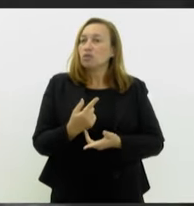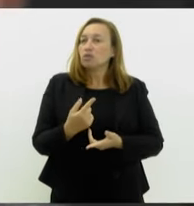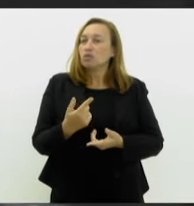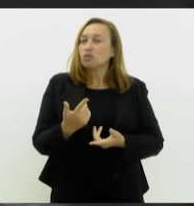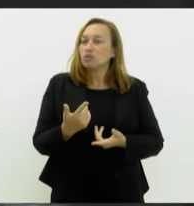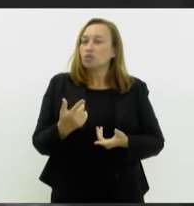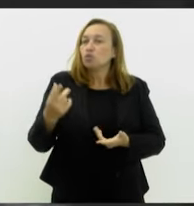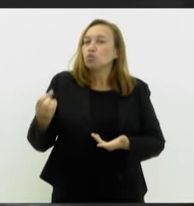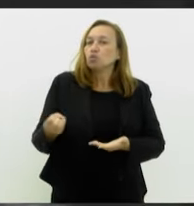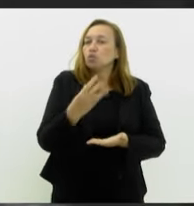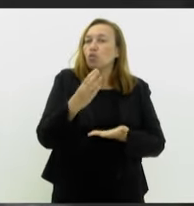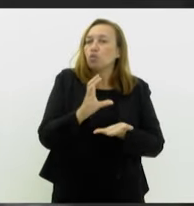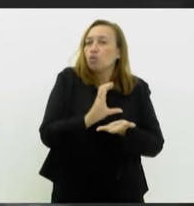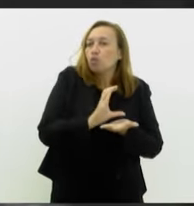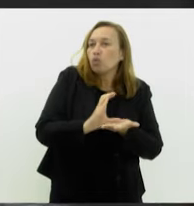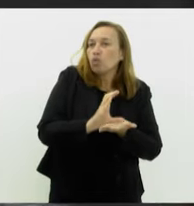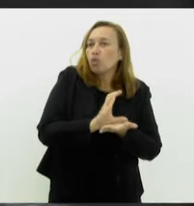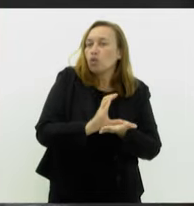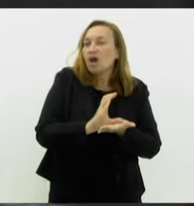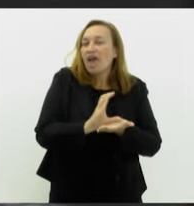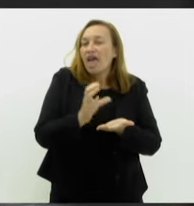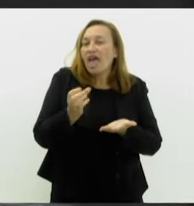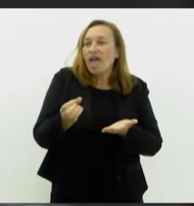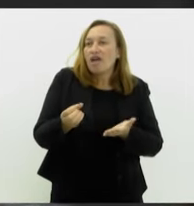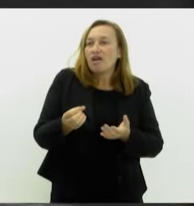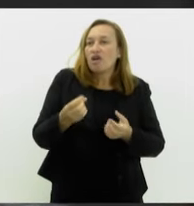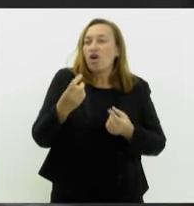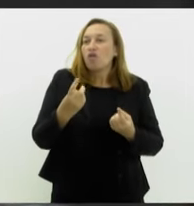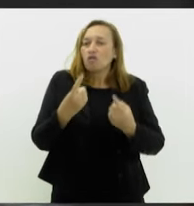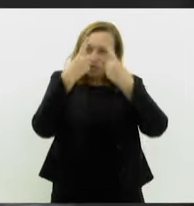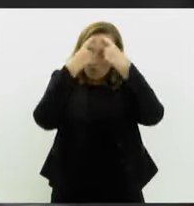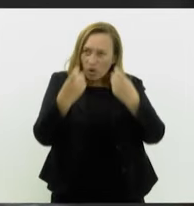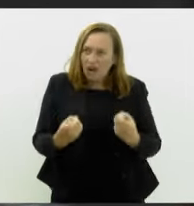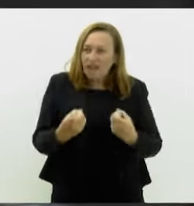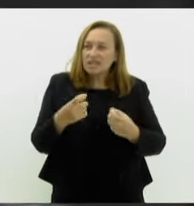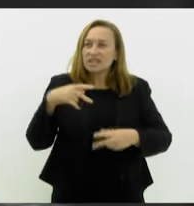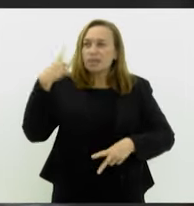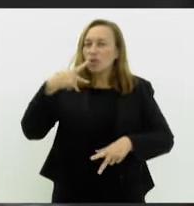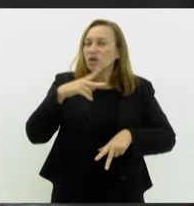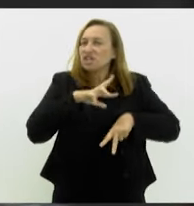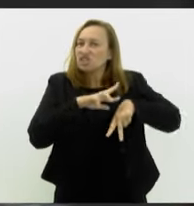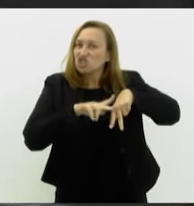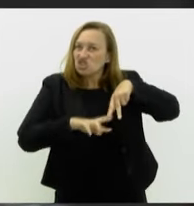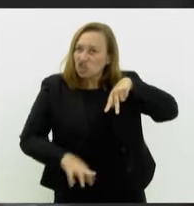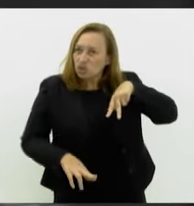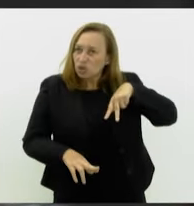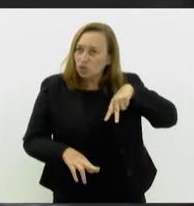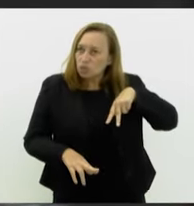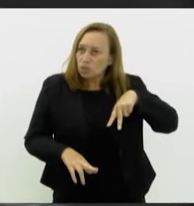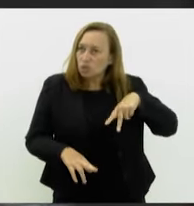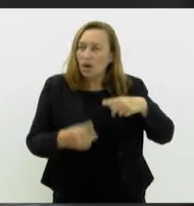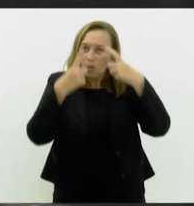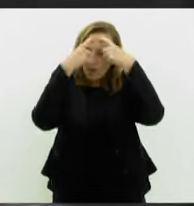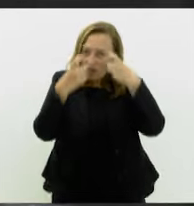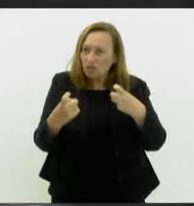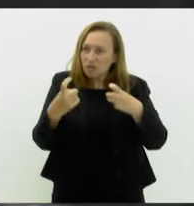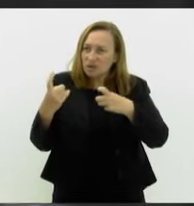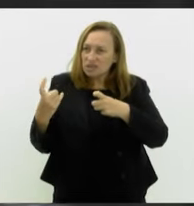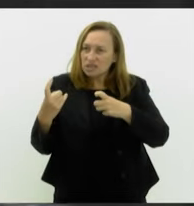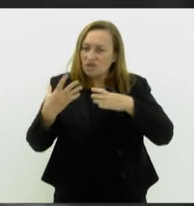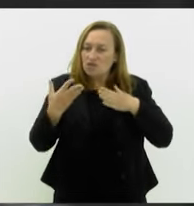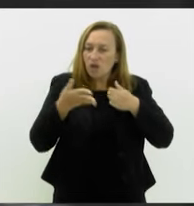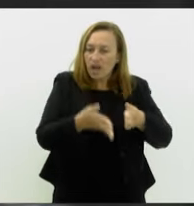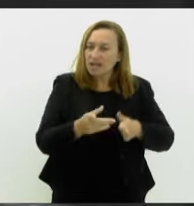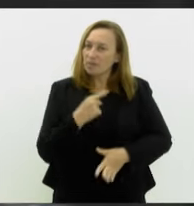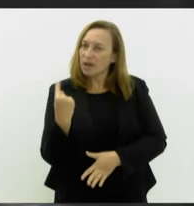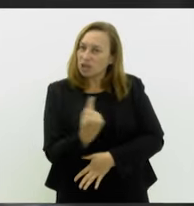um novo conceito que é violência política de gênero né que que é uma uma uma uma violência muito muito tipificada para para a gente